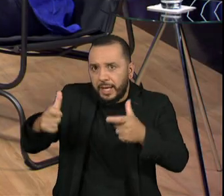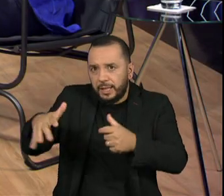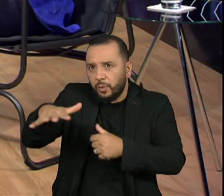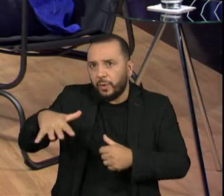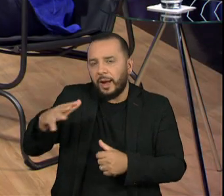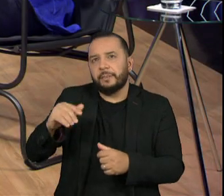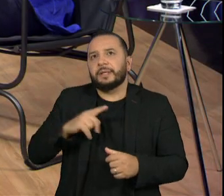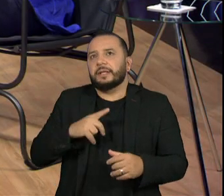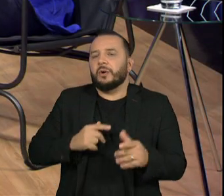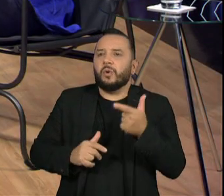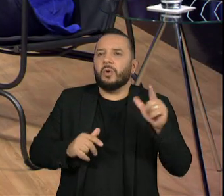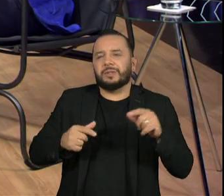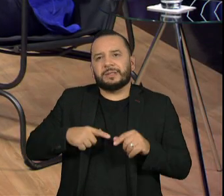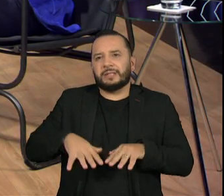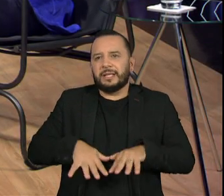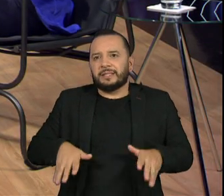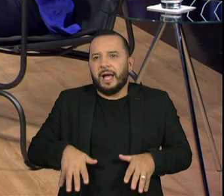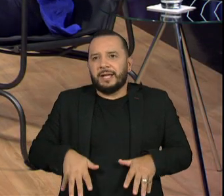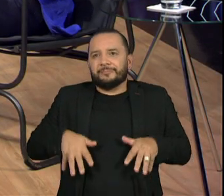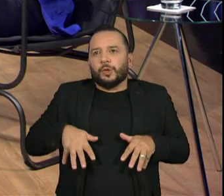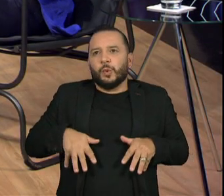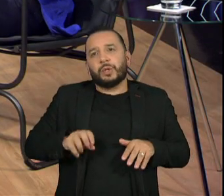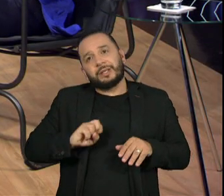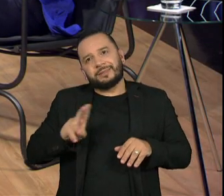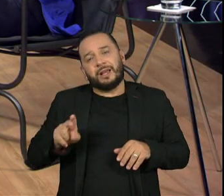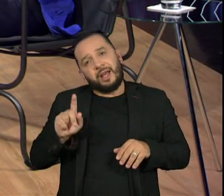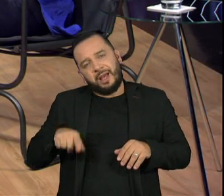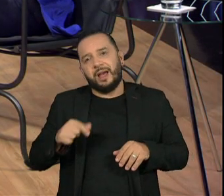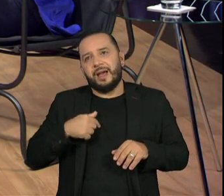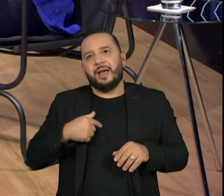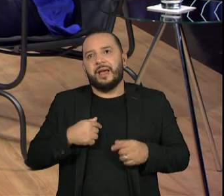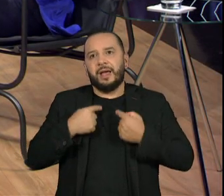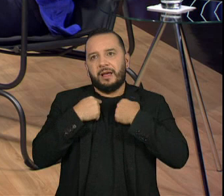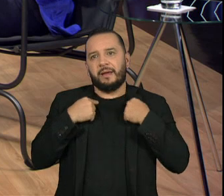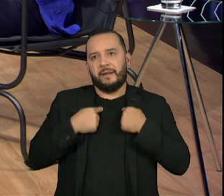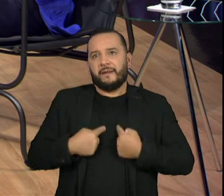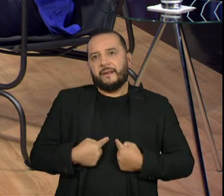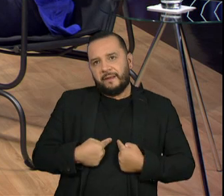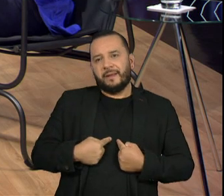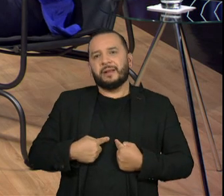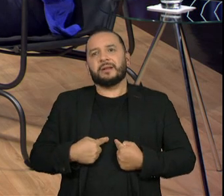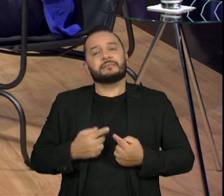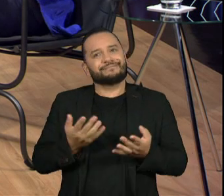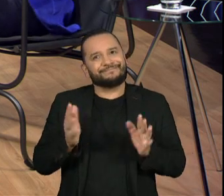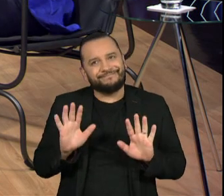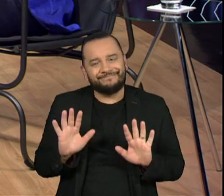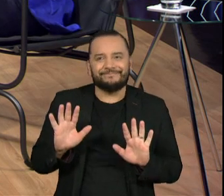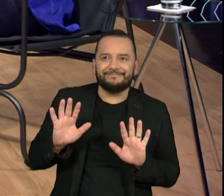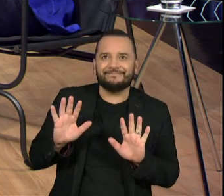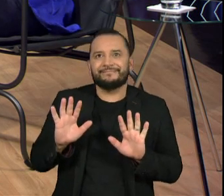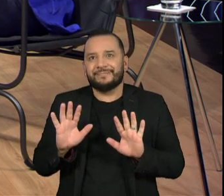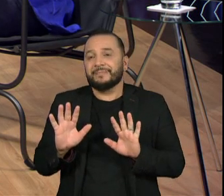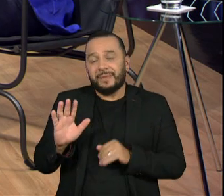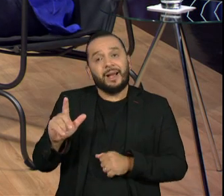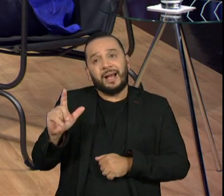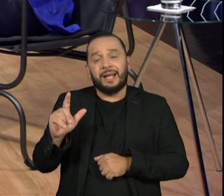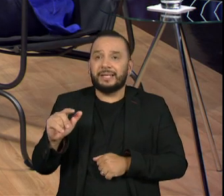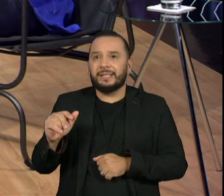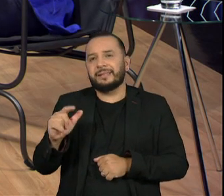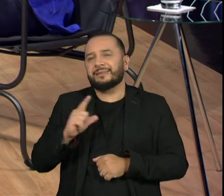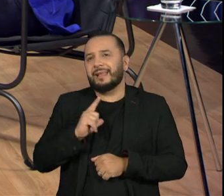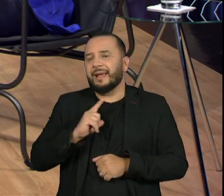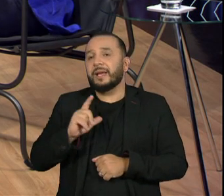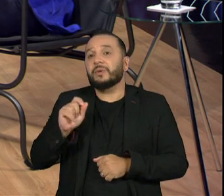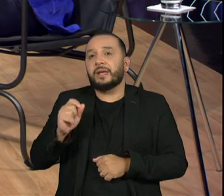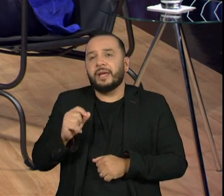outras questões, se a saia é curta, se é comprida, se o decote está maior ou está menor, daí a gente já vai entrar numa questão